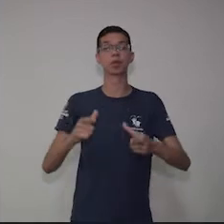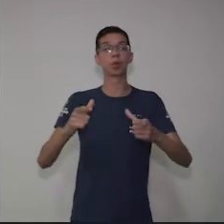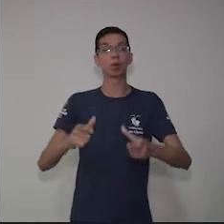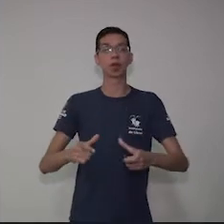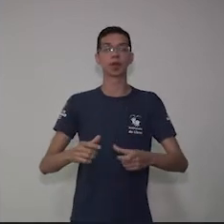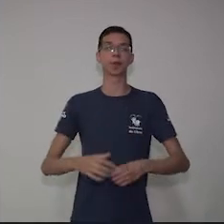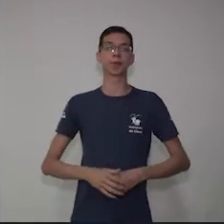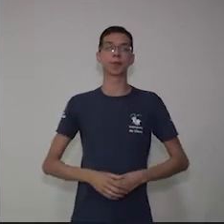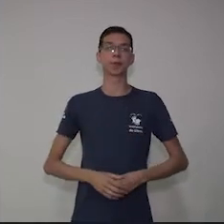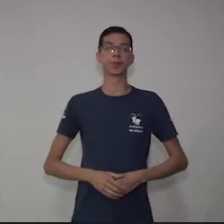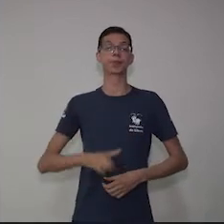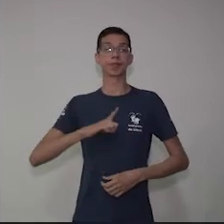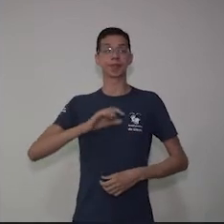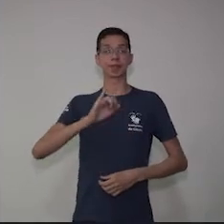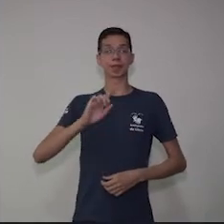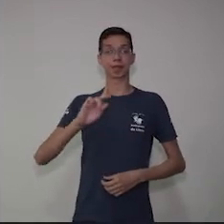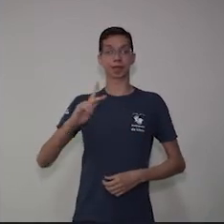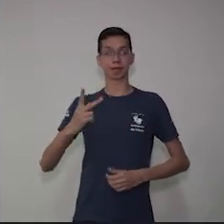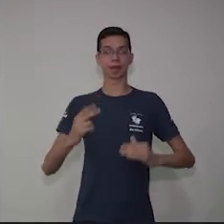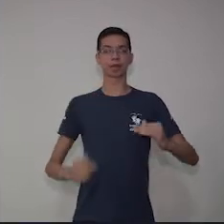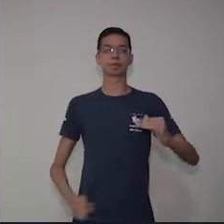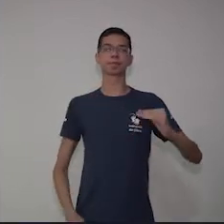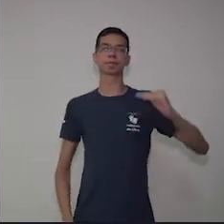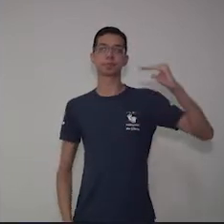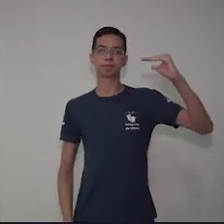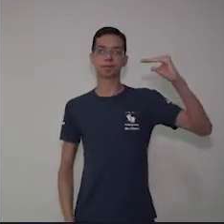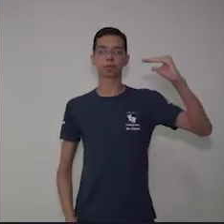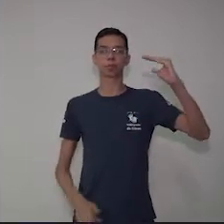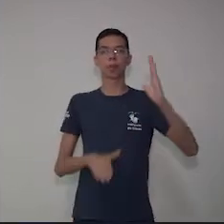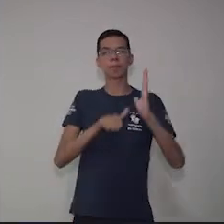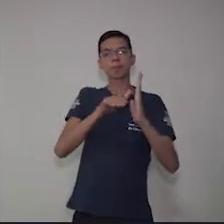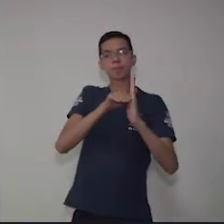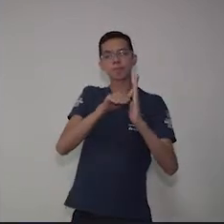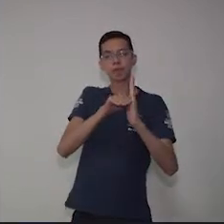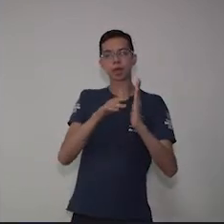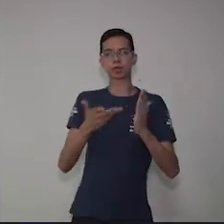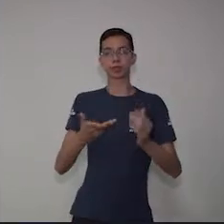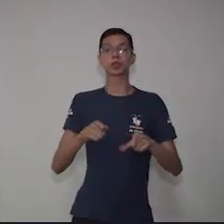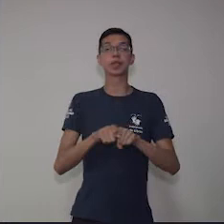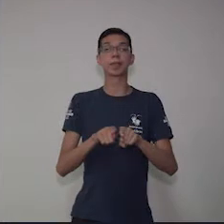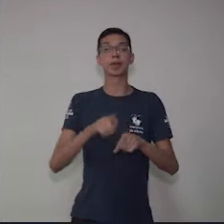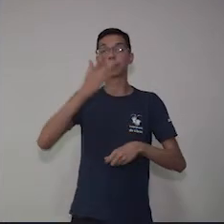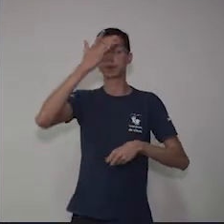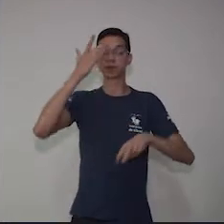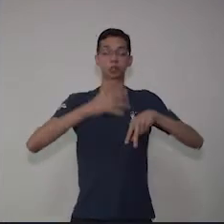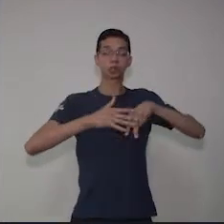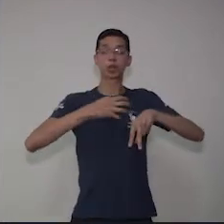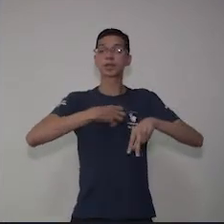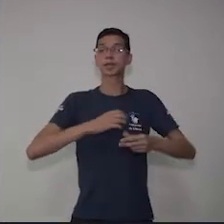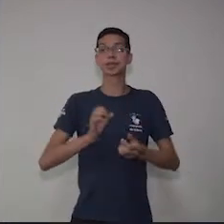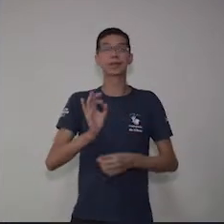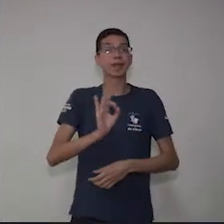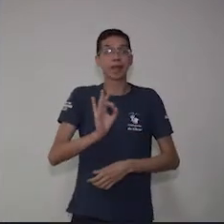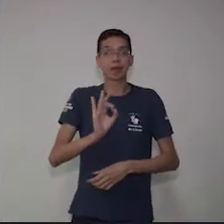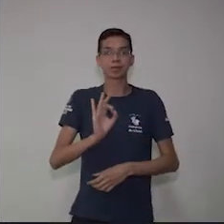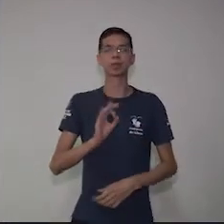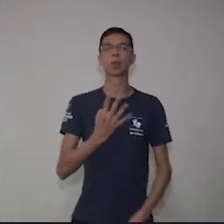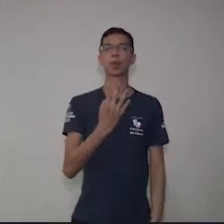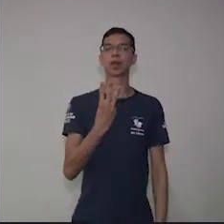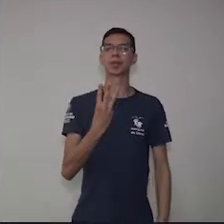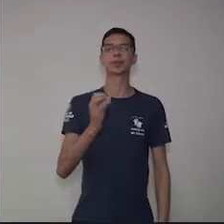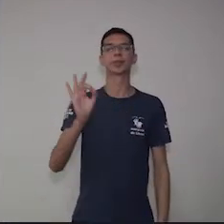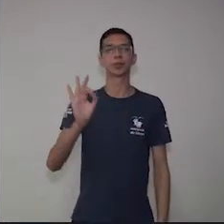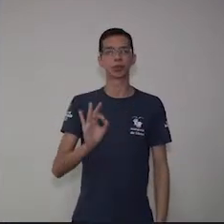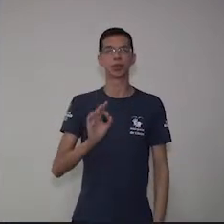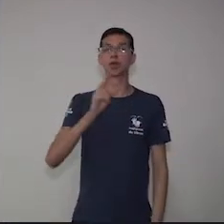IDH médio e alto. A proporção de assintomáticos se mantém muito alta, se elevou a 43%.